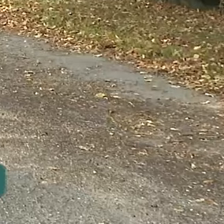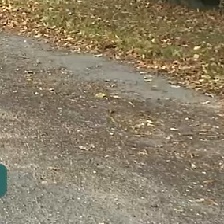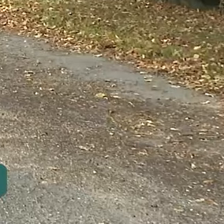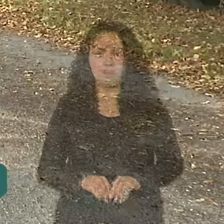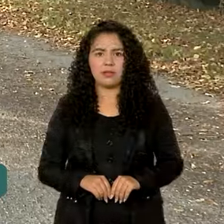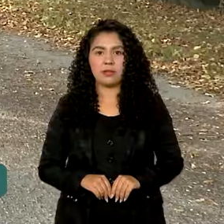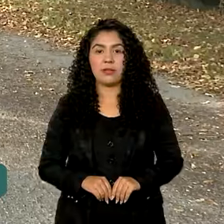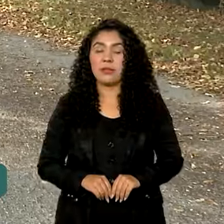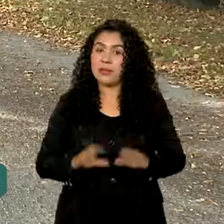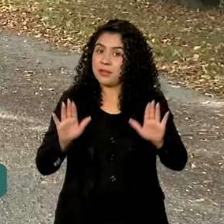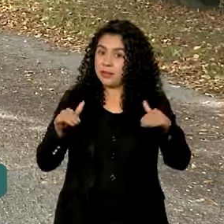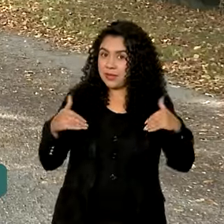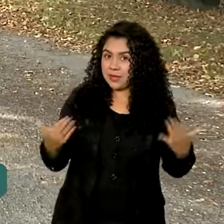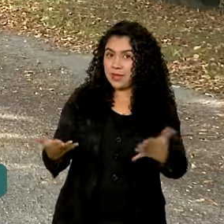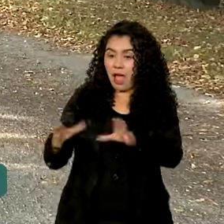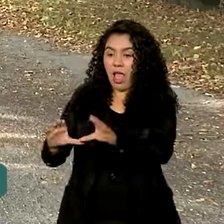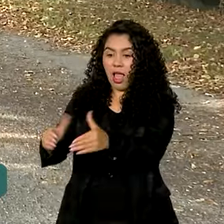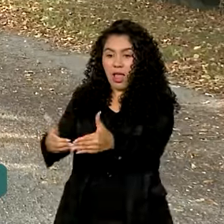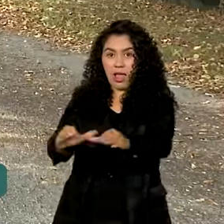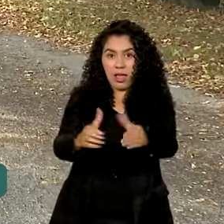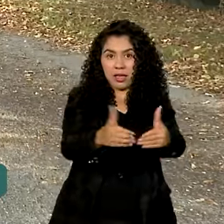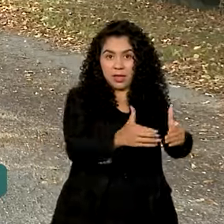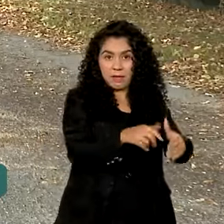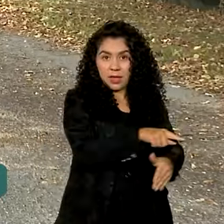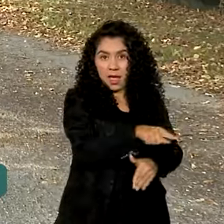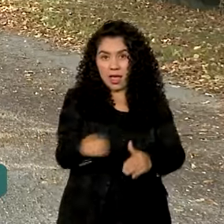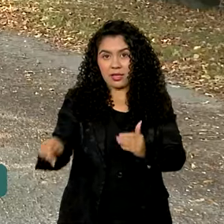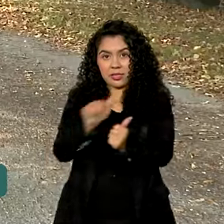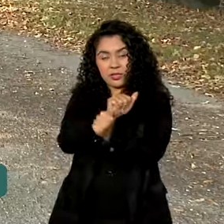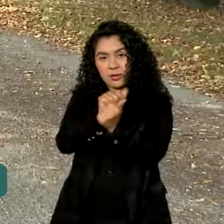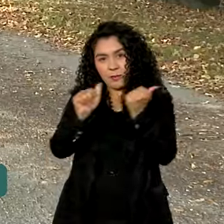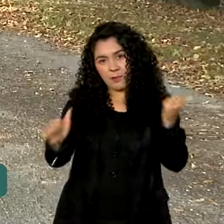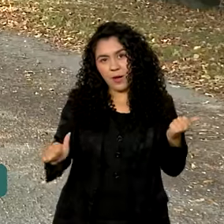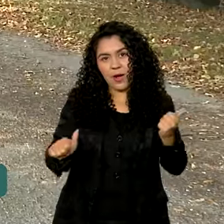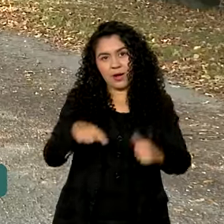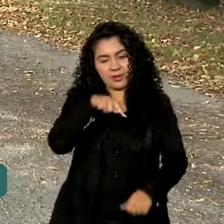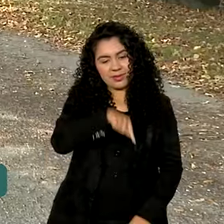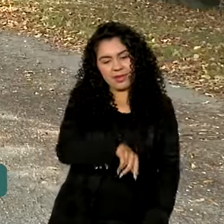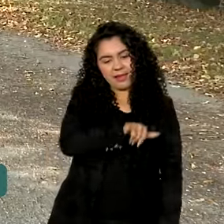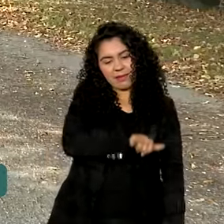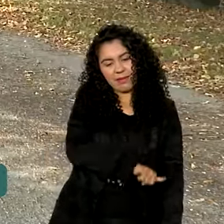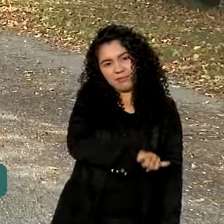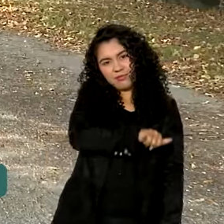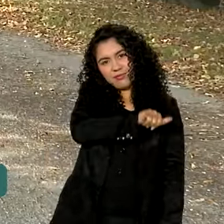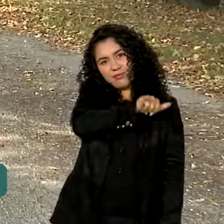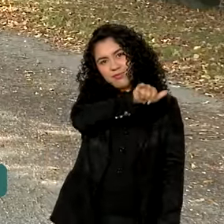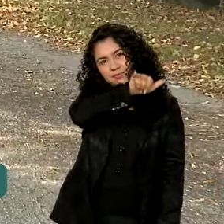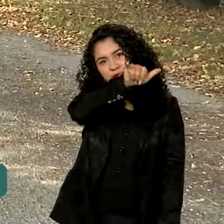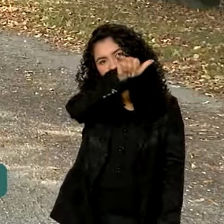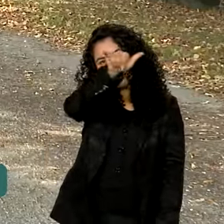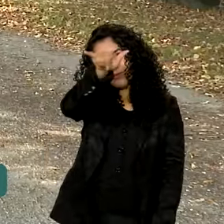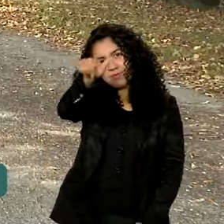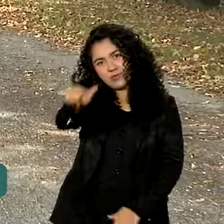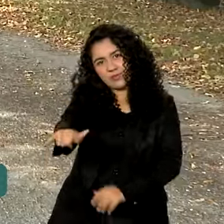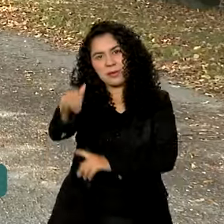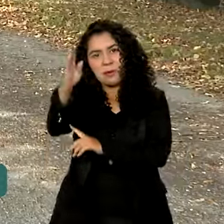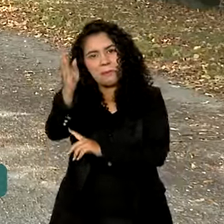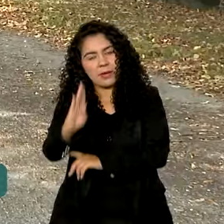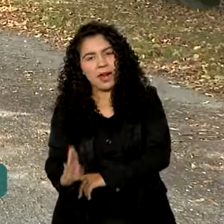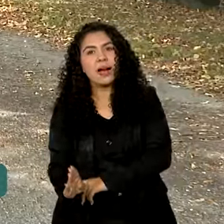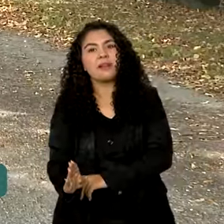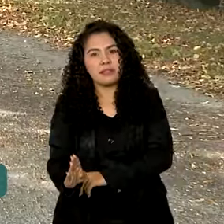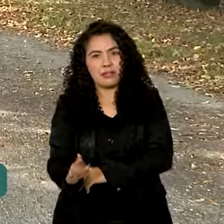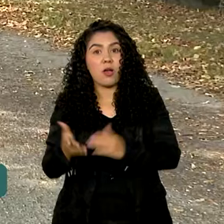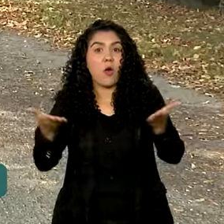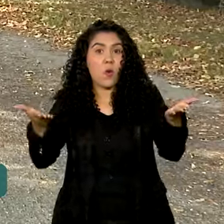Bom, enquanto as equipes esportistas olímpicos do Brasil deixam a capital francesa, os primeiros atletas paralímpicos